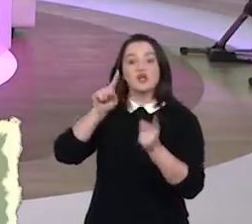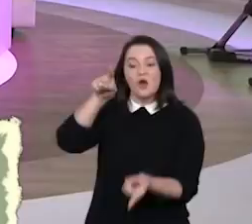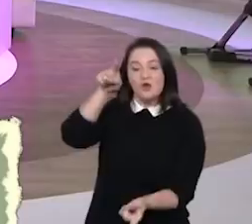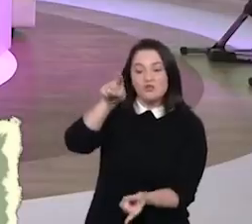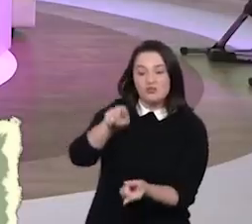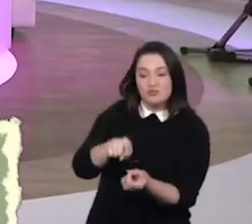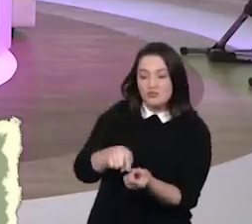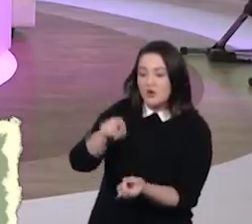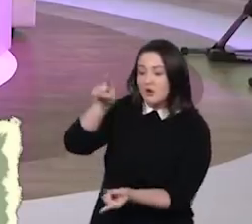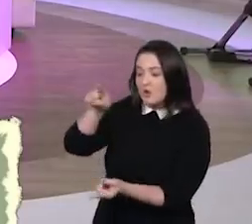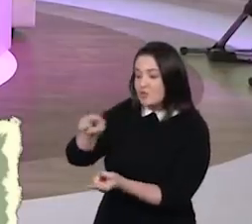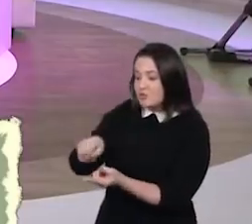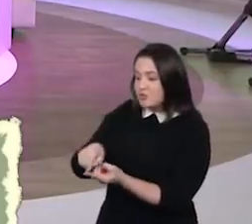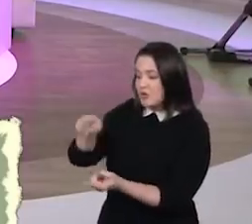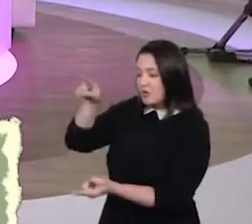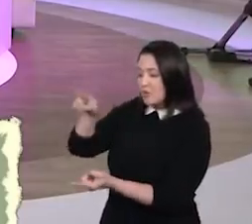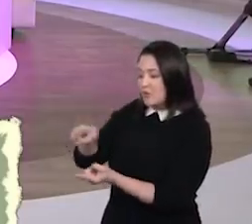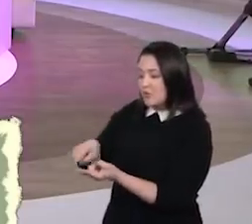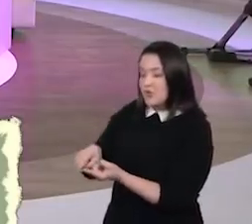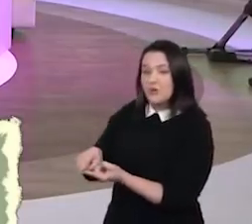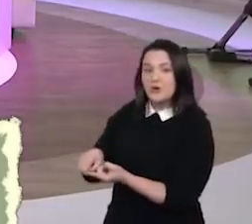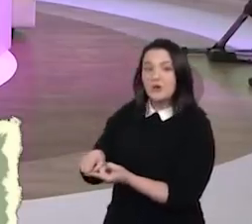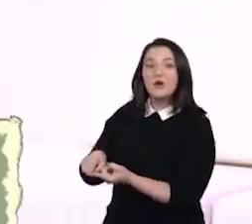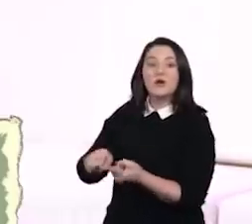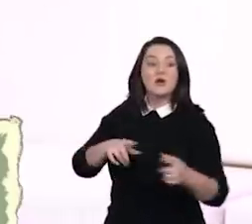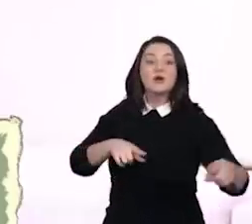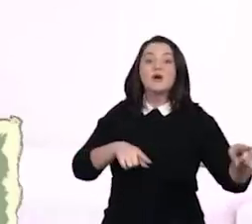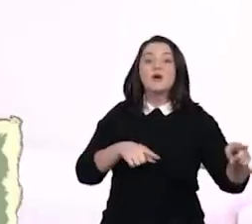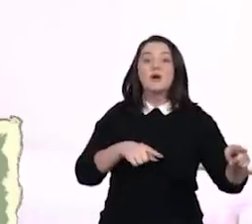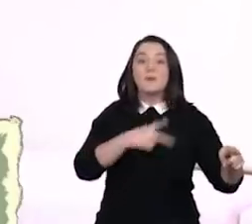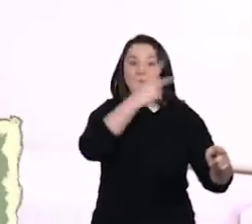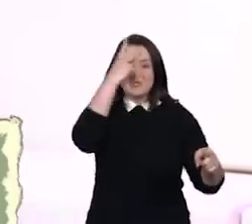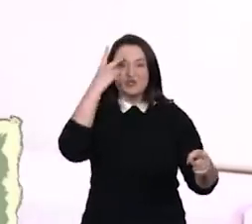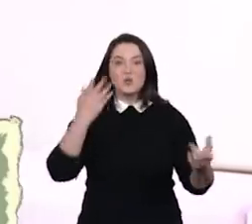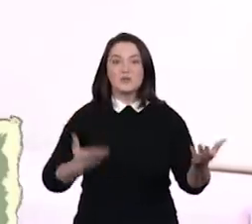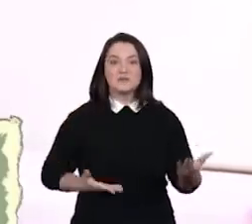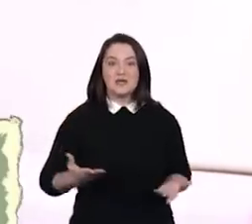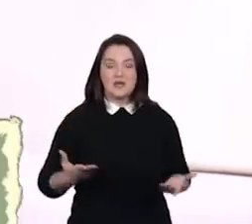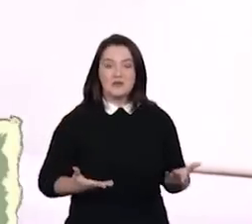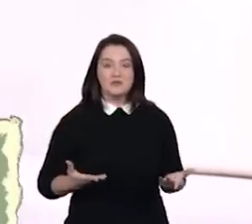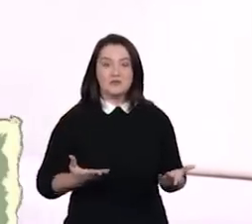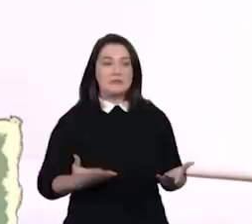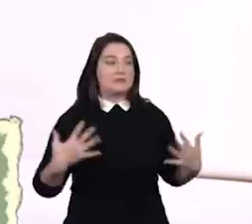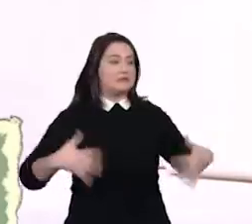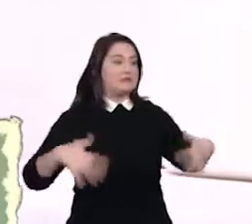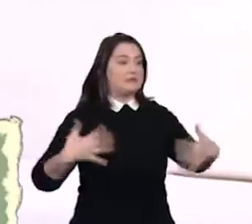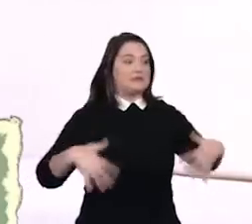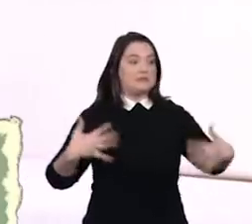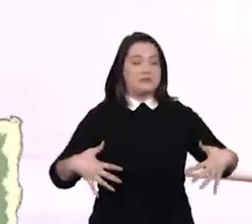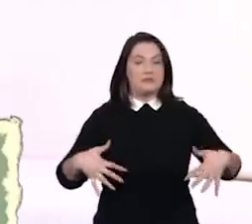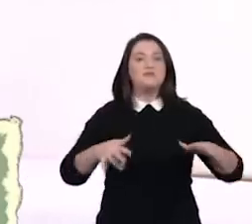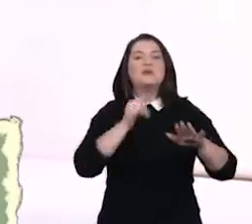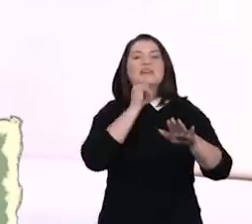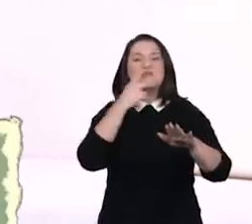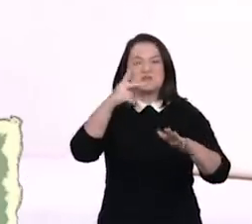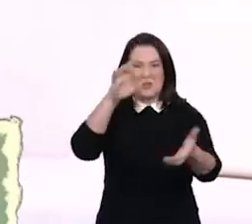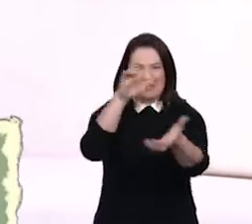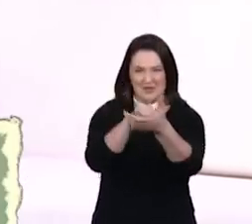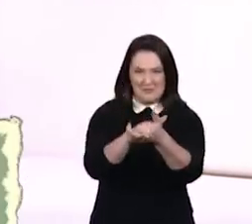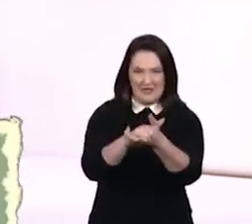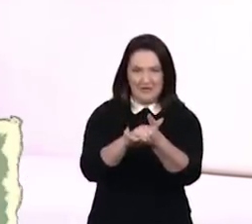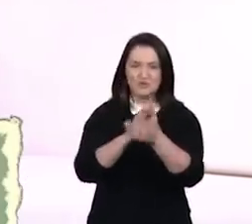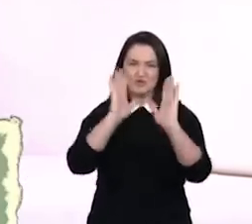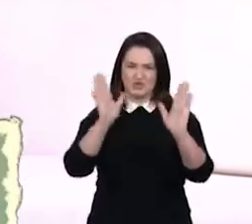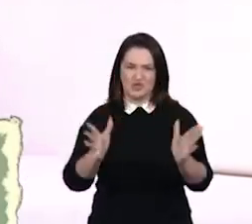daquela circunstância, lógico que o desespero aconteceu. Imagina hoje, se você contrata um buffet e falta comida para